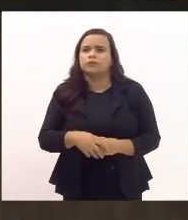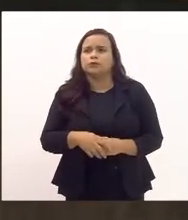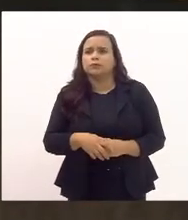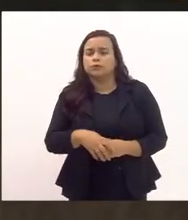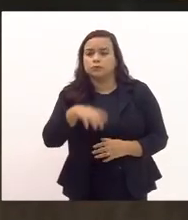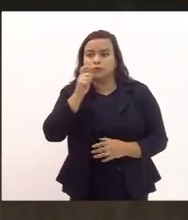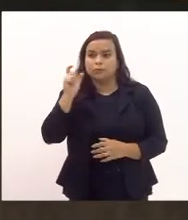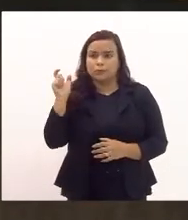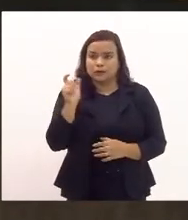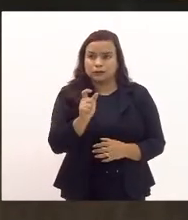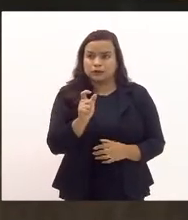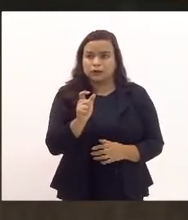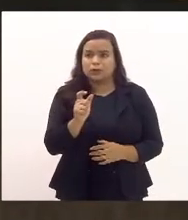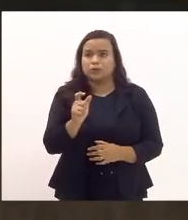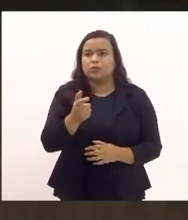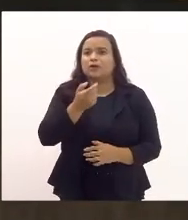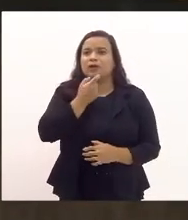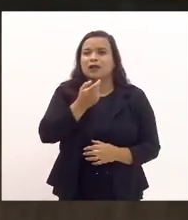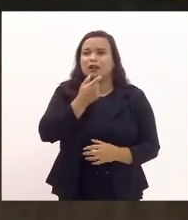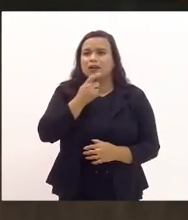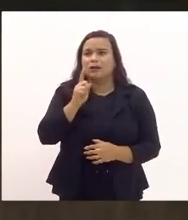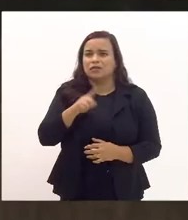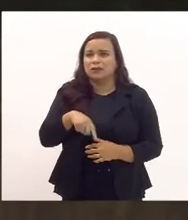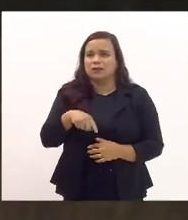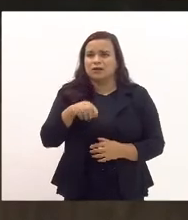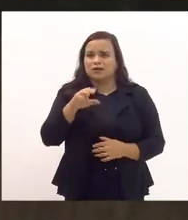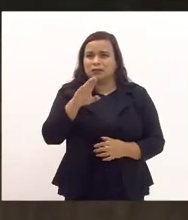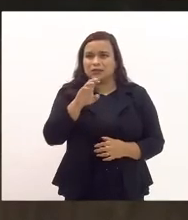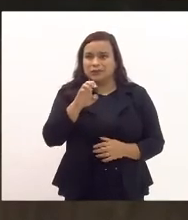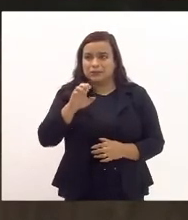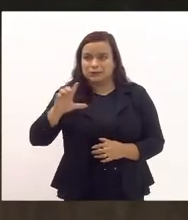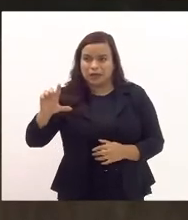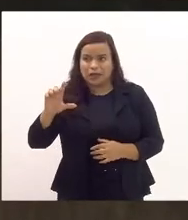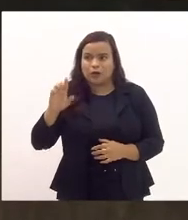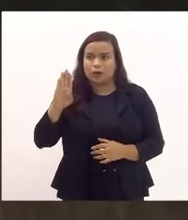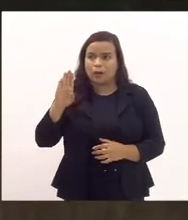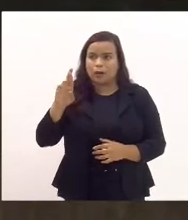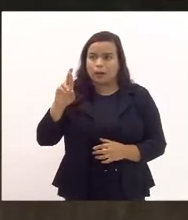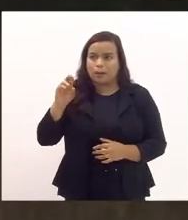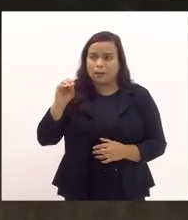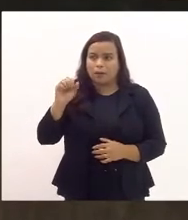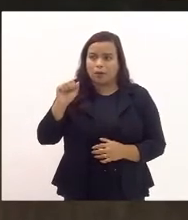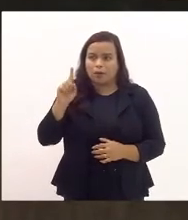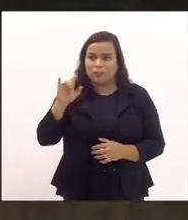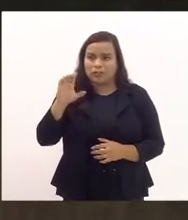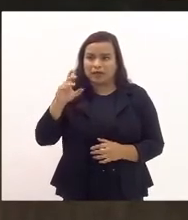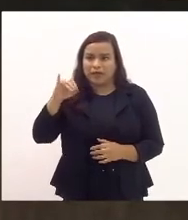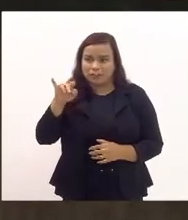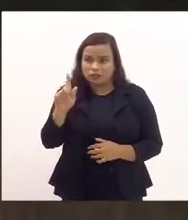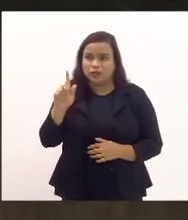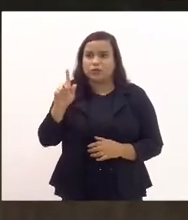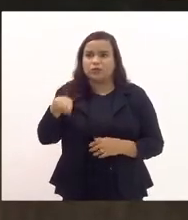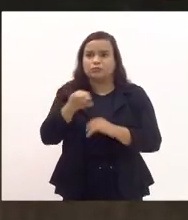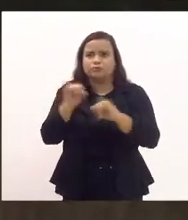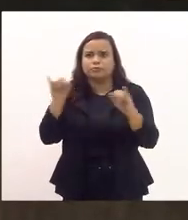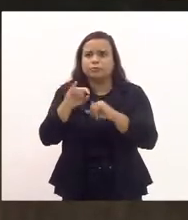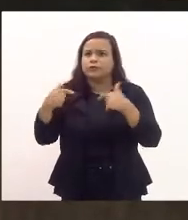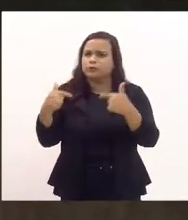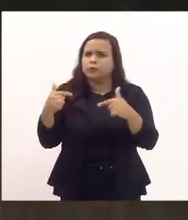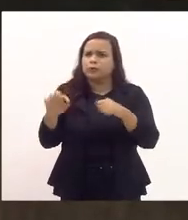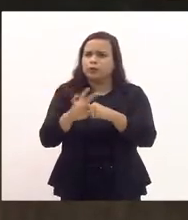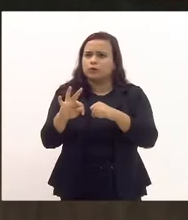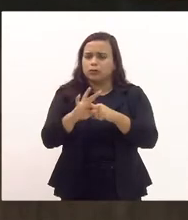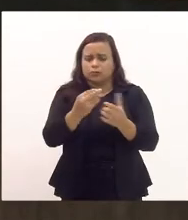expressão inglesa chamada Cell broadcast e que me foi passado um trabalho técnico muito